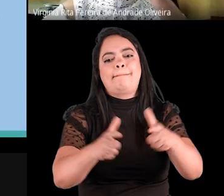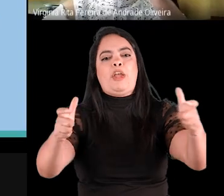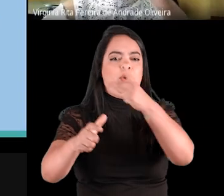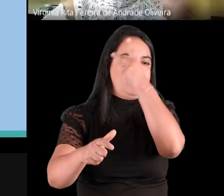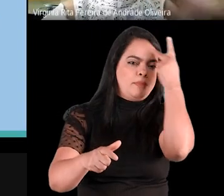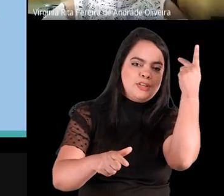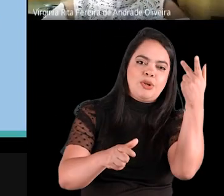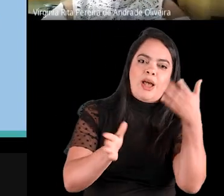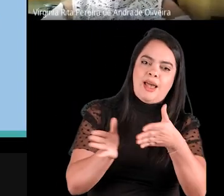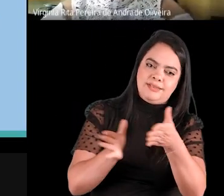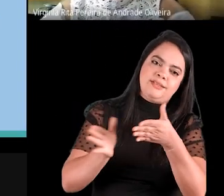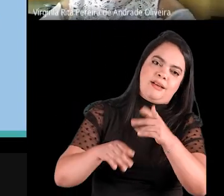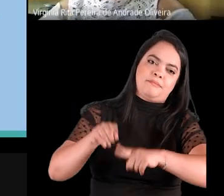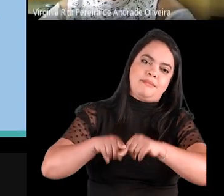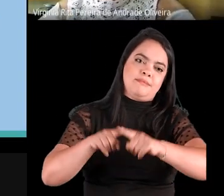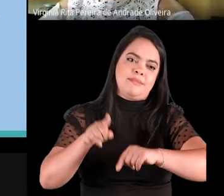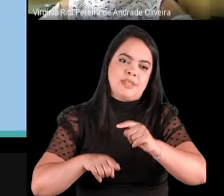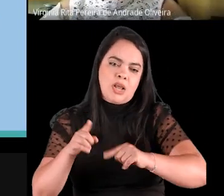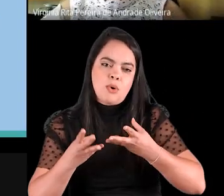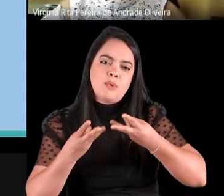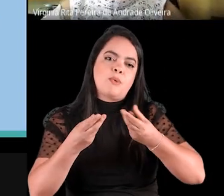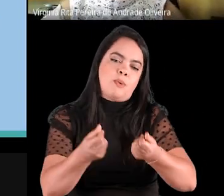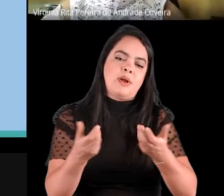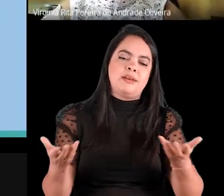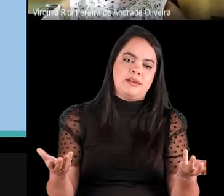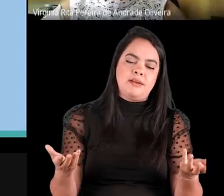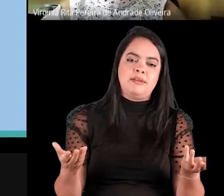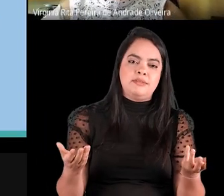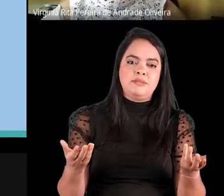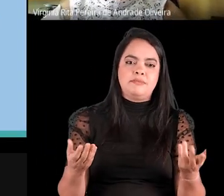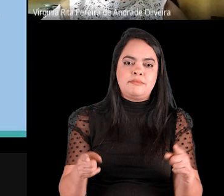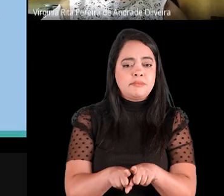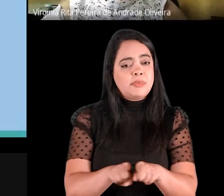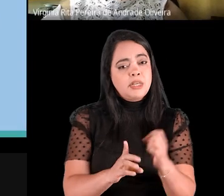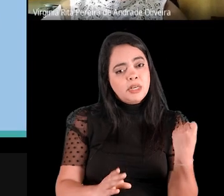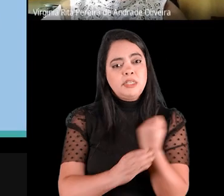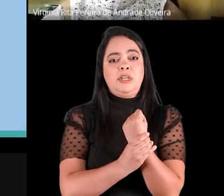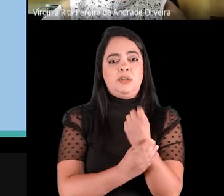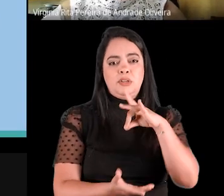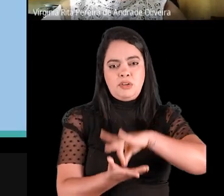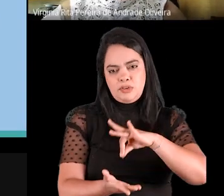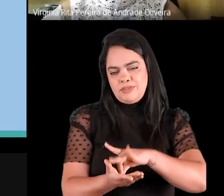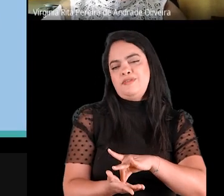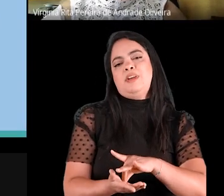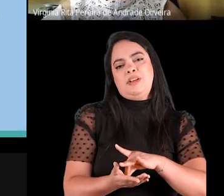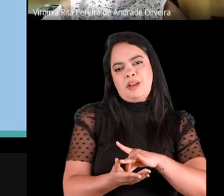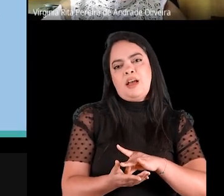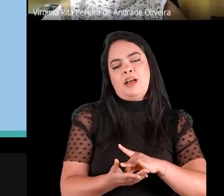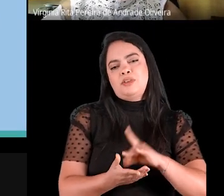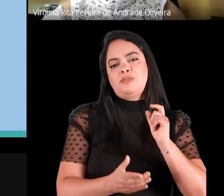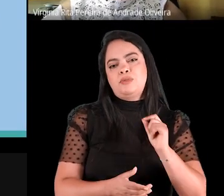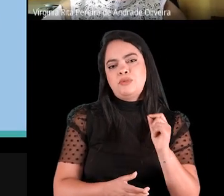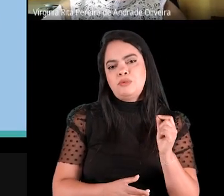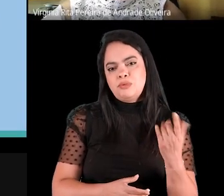que acessam esse material com qualidade, né, e com segurança para realmente estar fazendo a diferença no aprendizado para